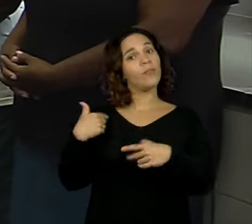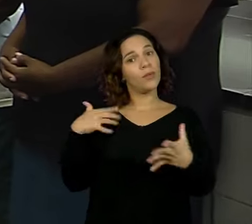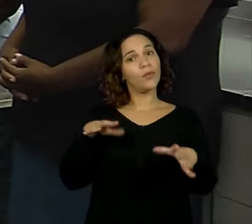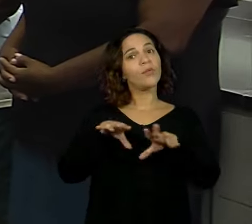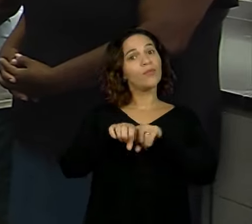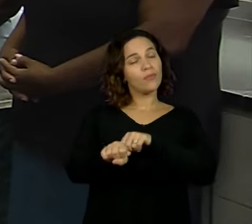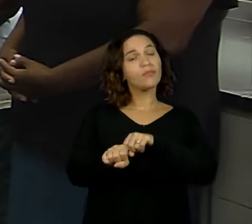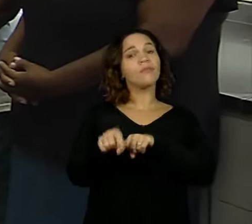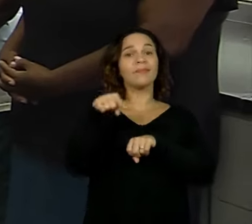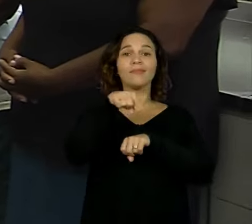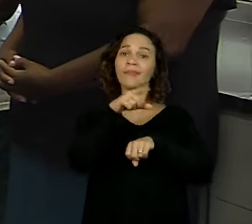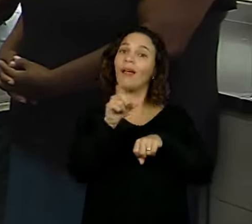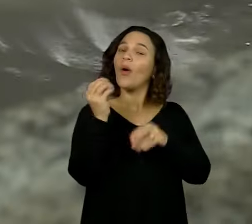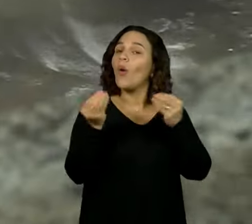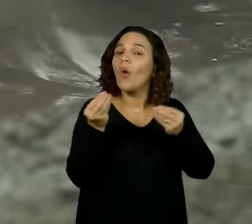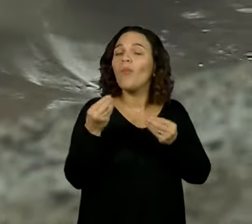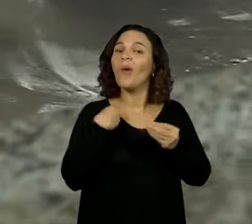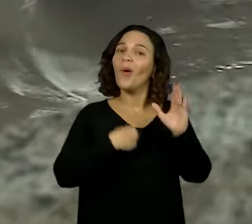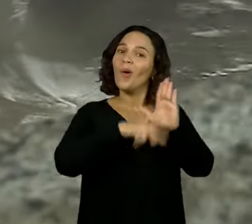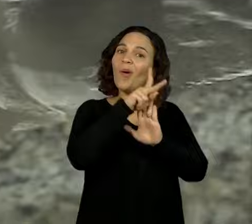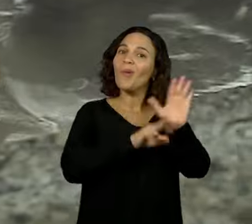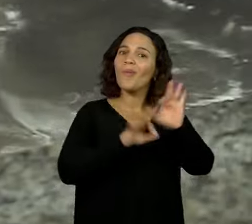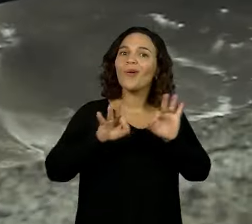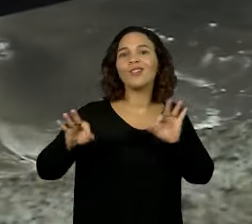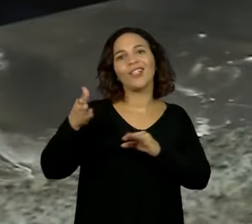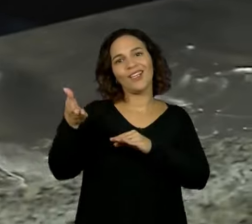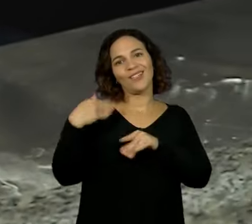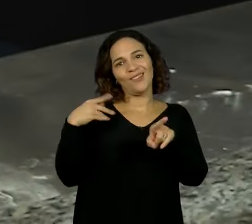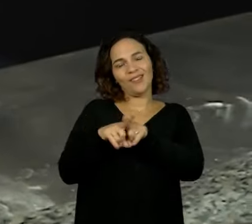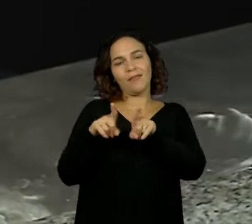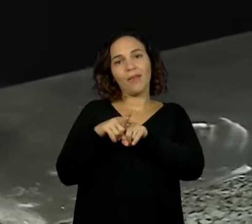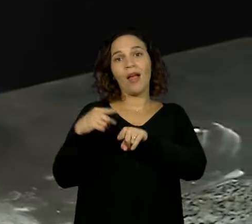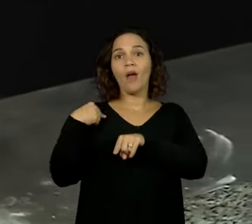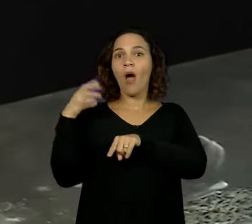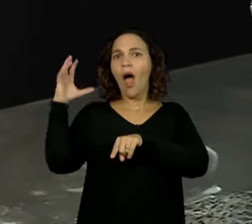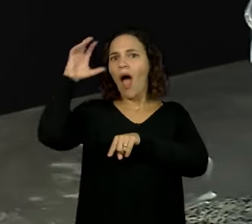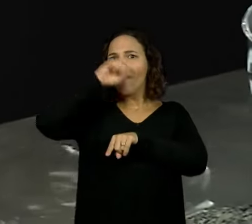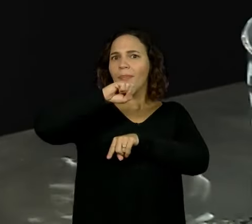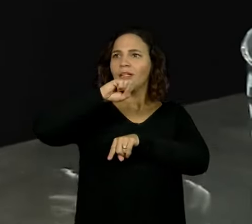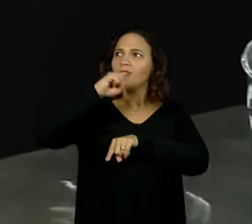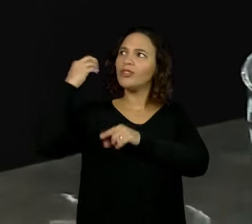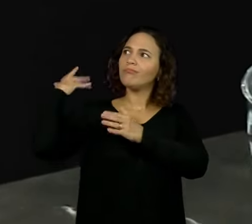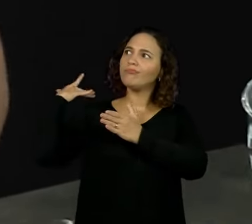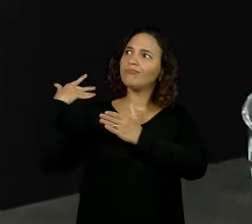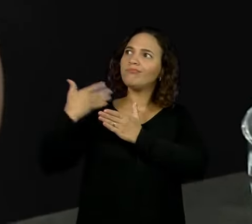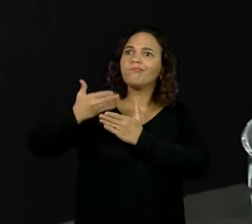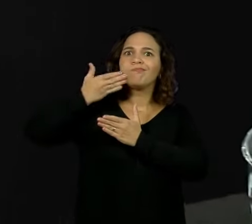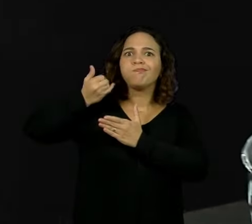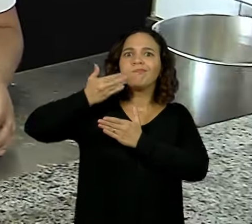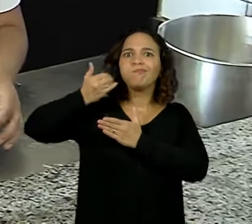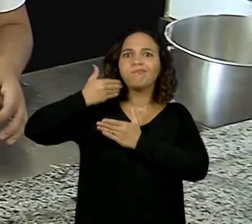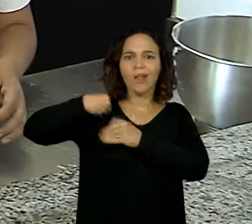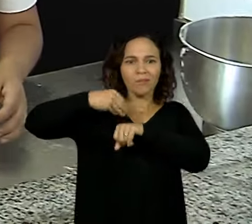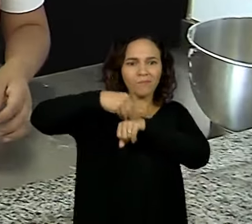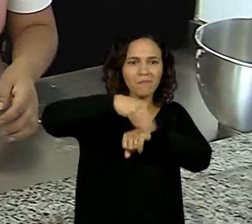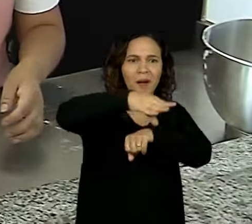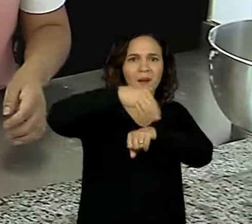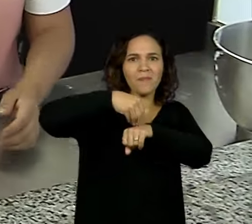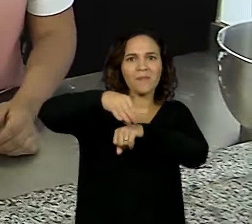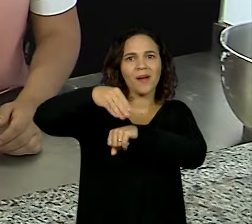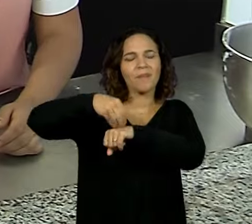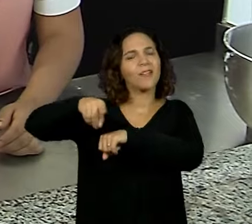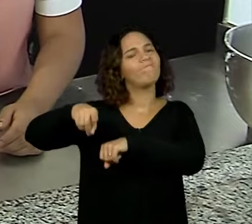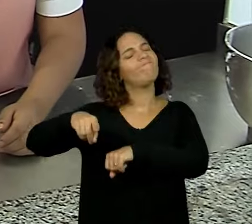formada por um projeto social. Então, estar passando o meu conhecimento para elas é uma troca, assim, que para mim é